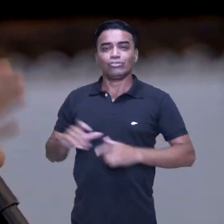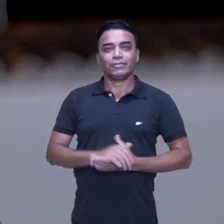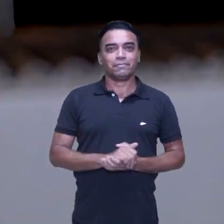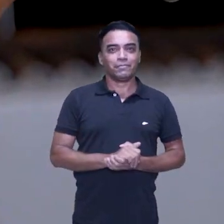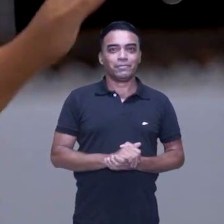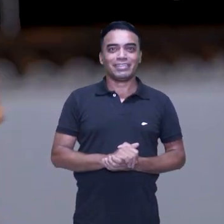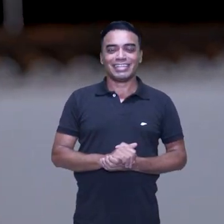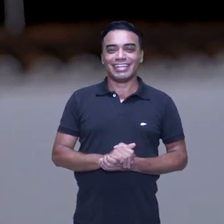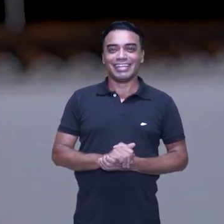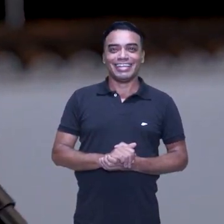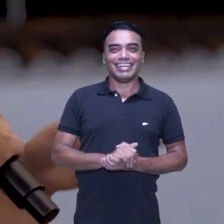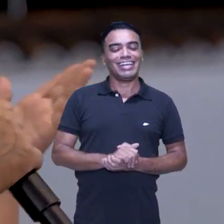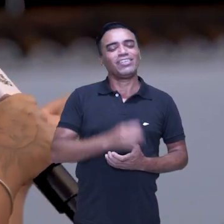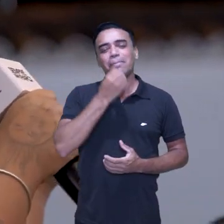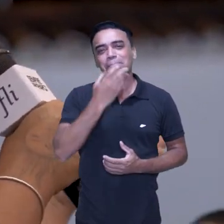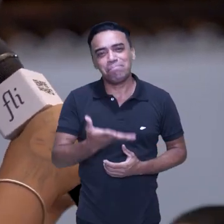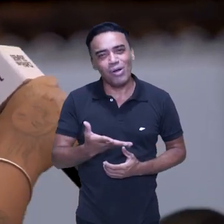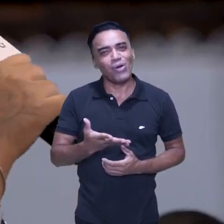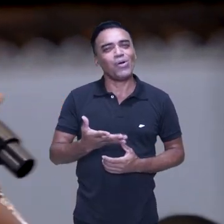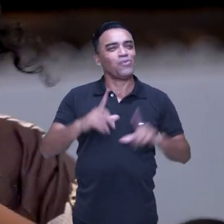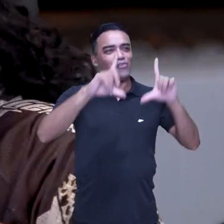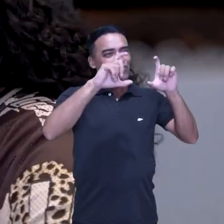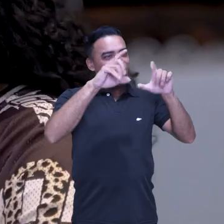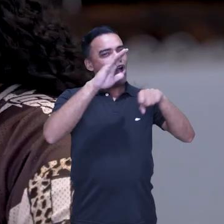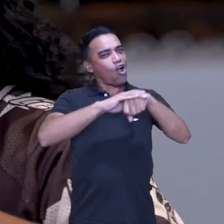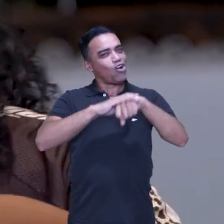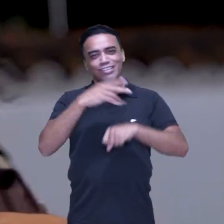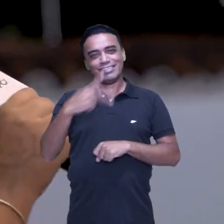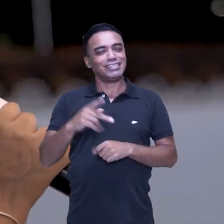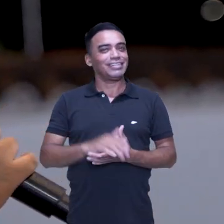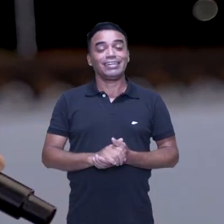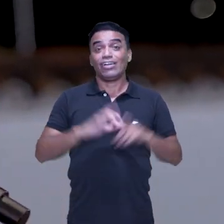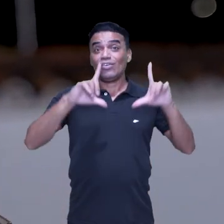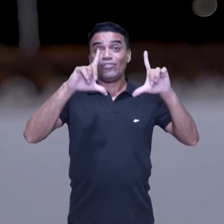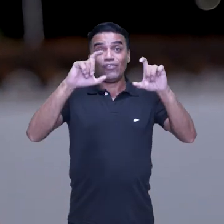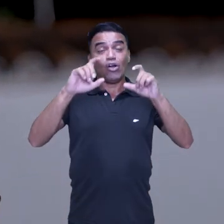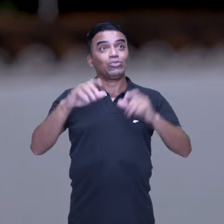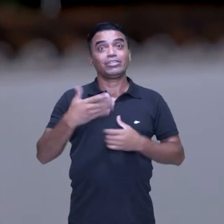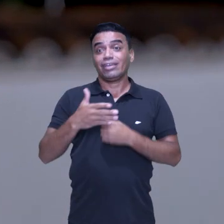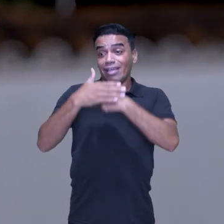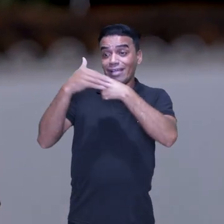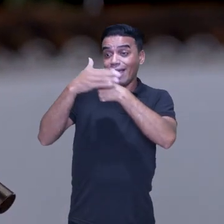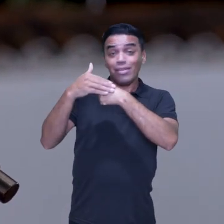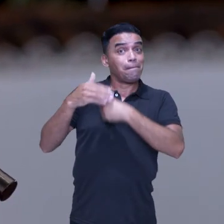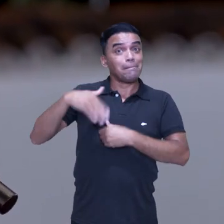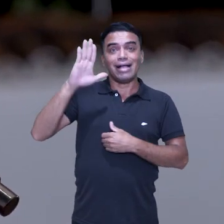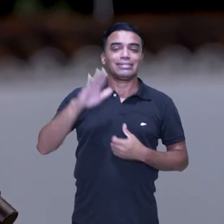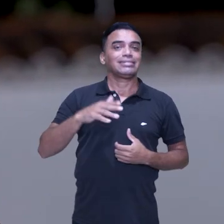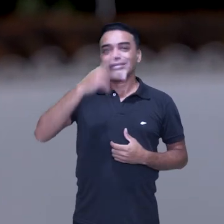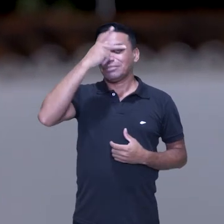Anderson tá por aí. Foi muito bom ter feito essa foto. E eu acho que foi uma das fotos que eu mais recebi o elogio, porque todo mundo